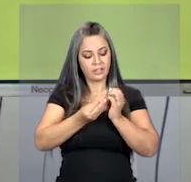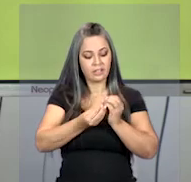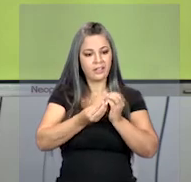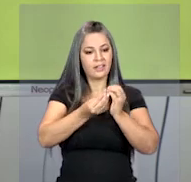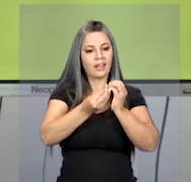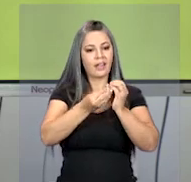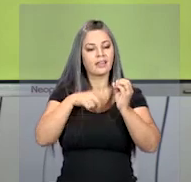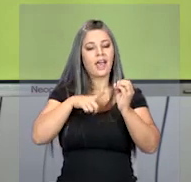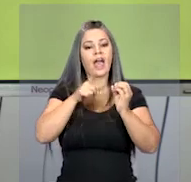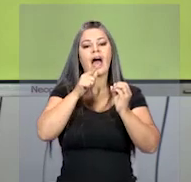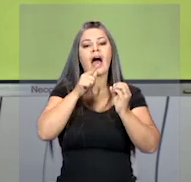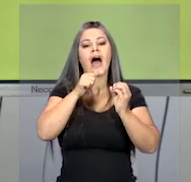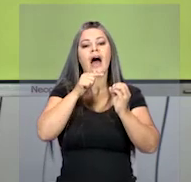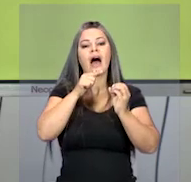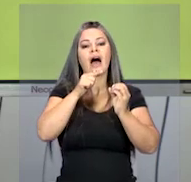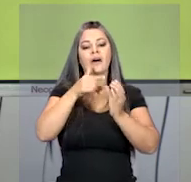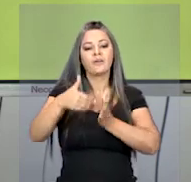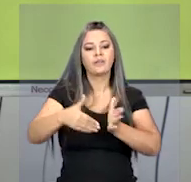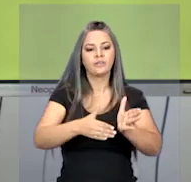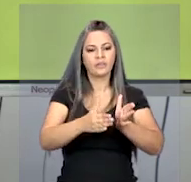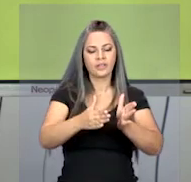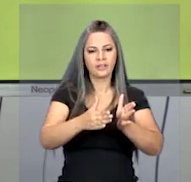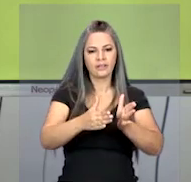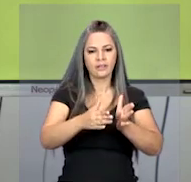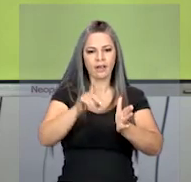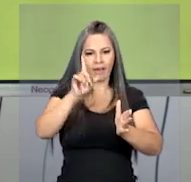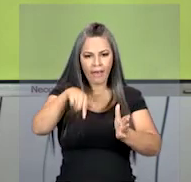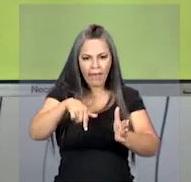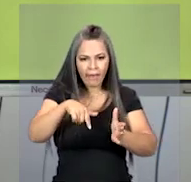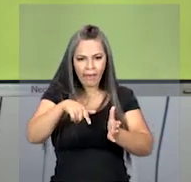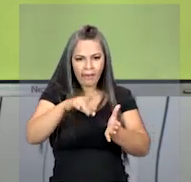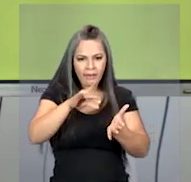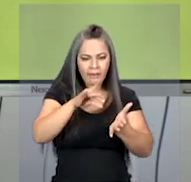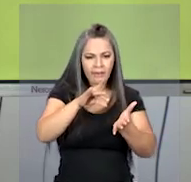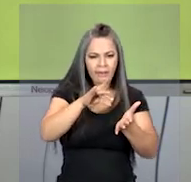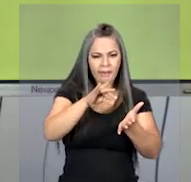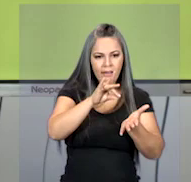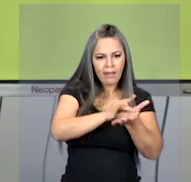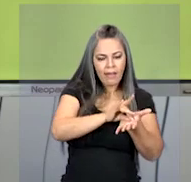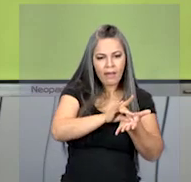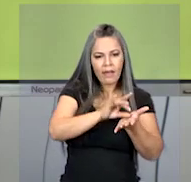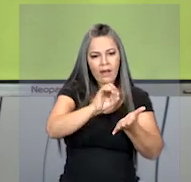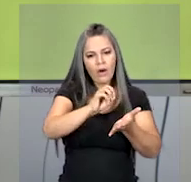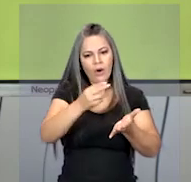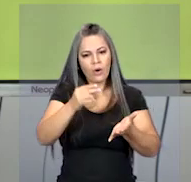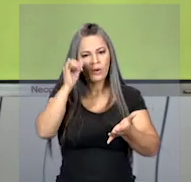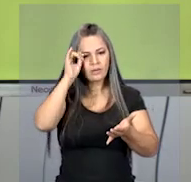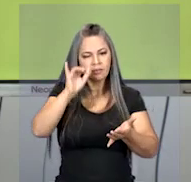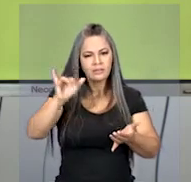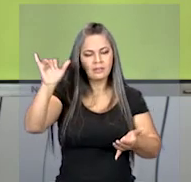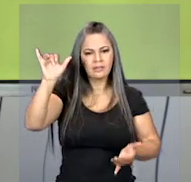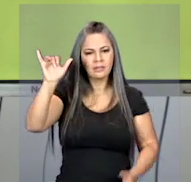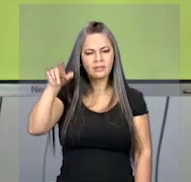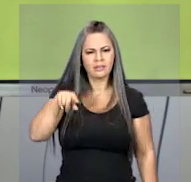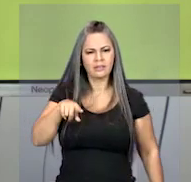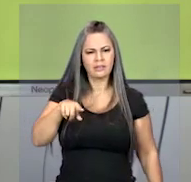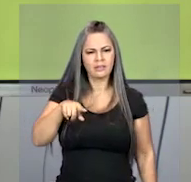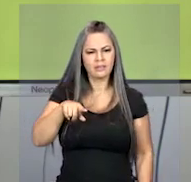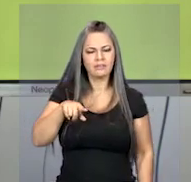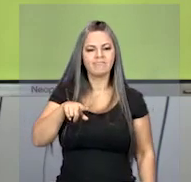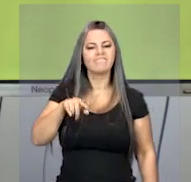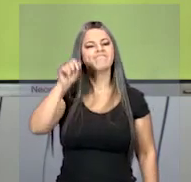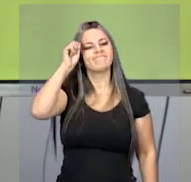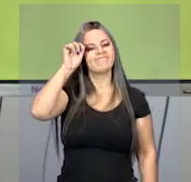imaginário? É imaginário. Por quê? Porque nós sabemos que o diamante ele não pode ser encontrado assim, dessa maneira.